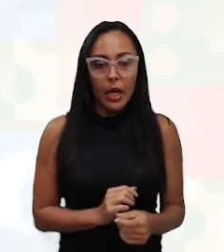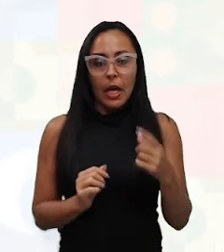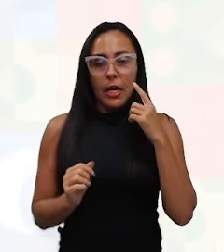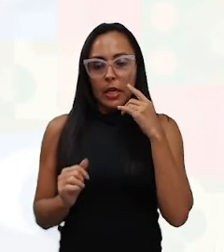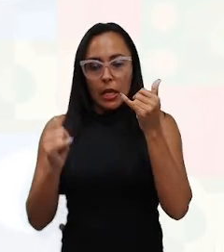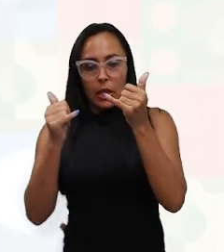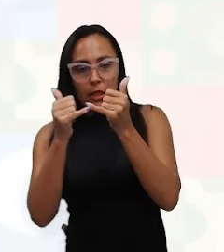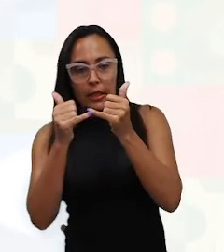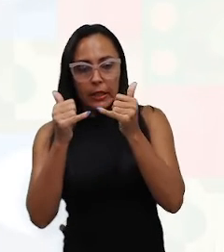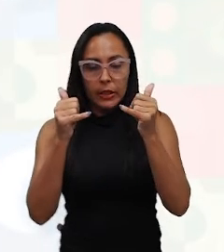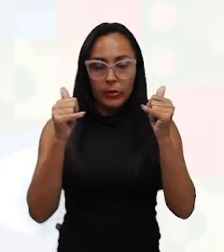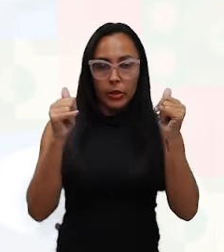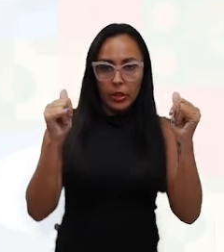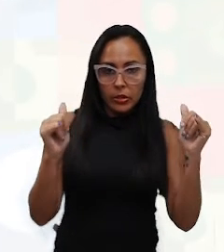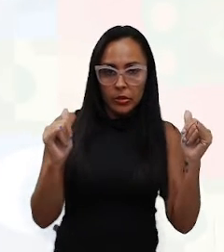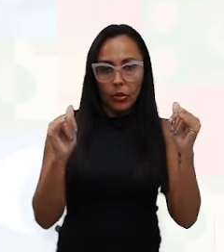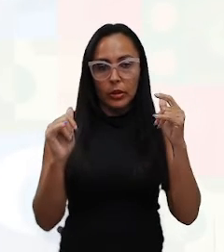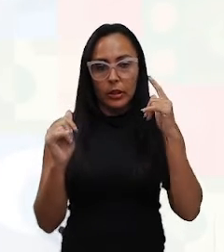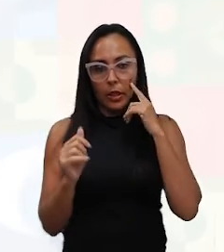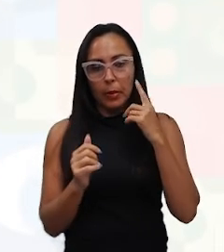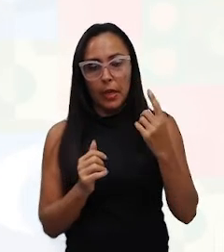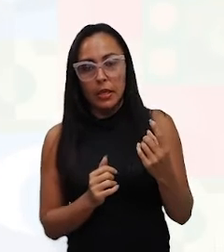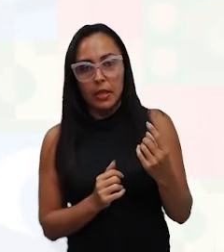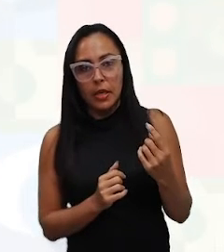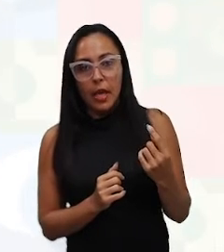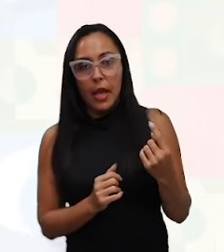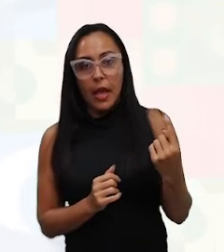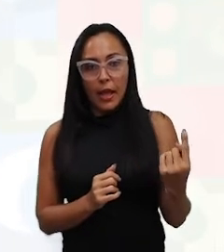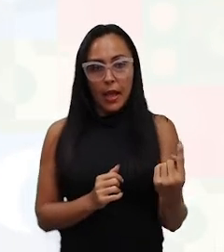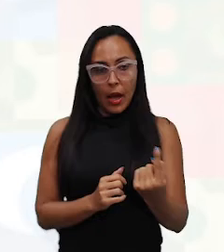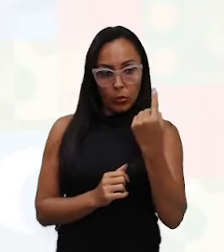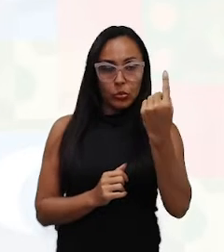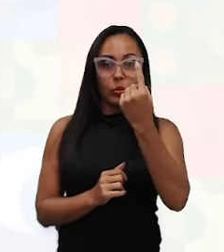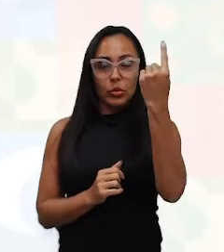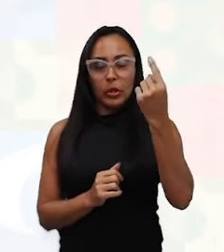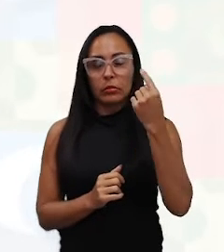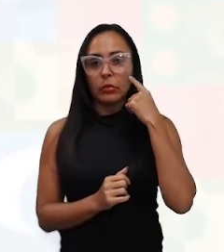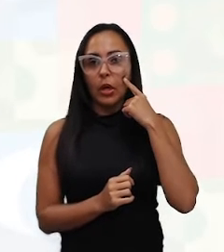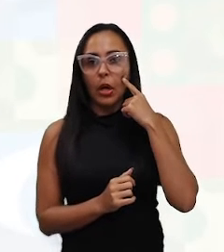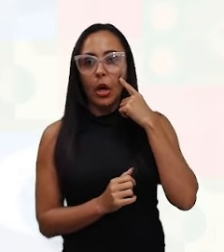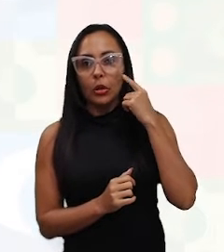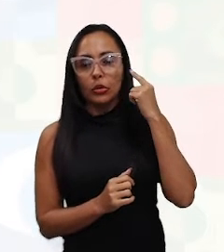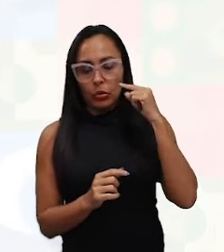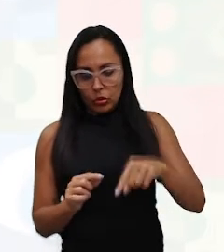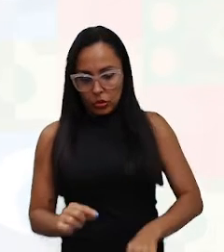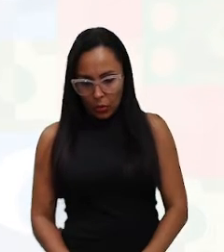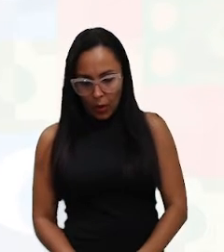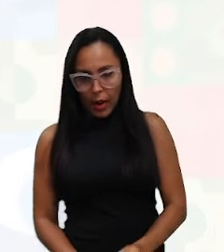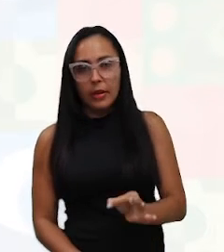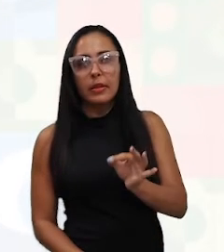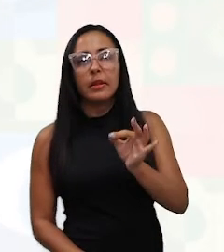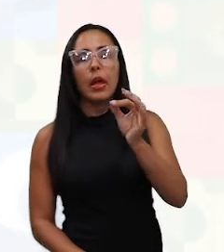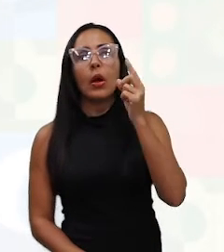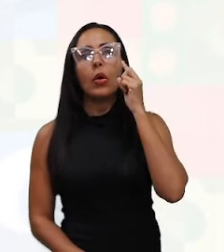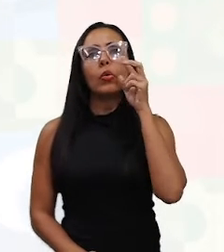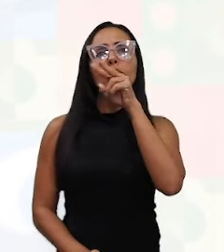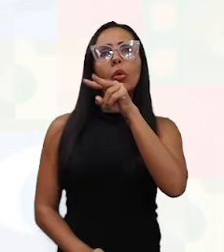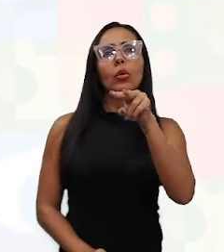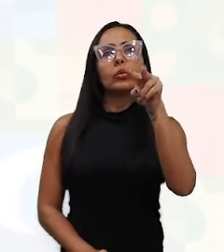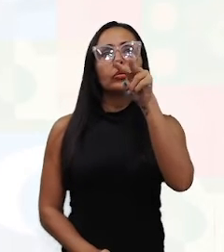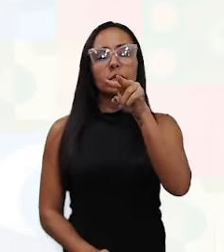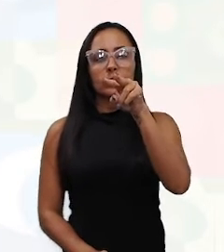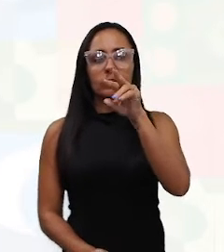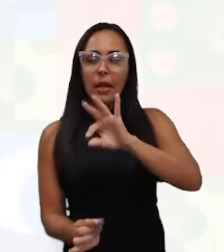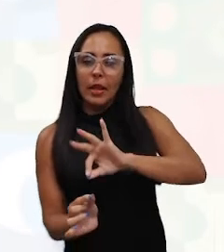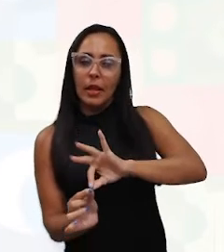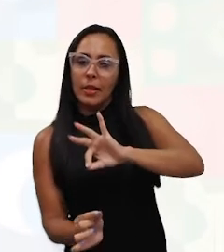é exatamente essa altura, né, do chão até os olhos do observador. Então, a linha de terra ela vai